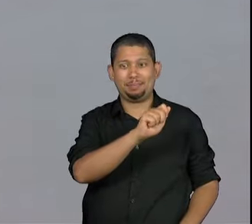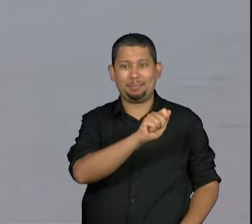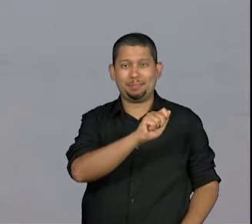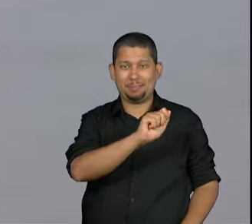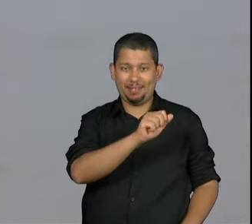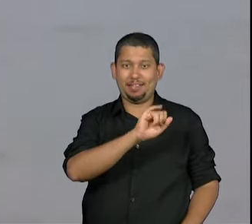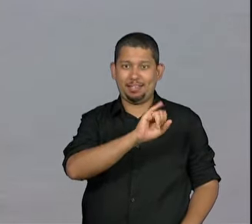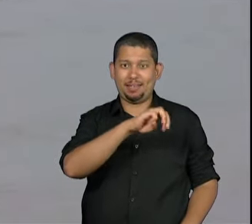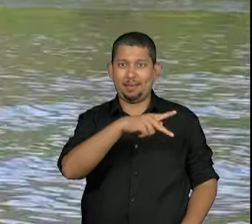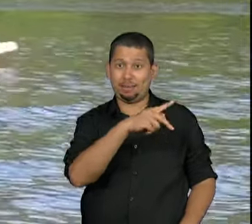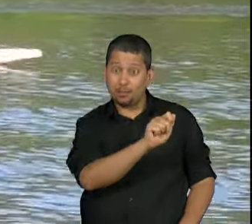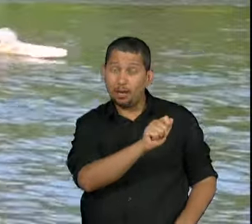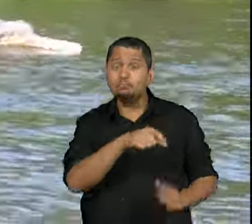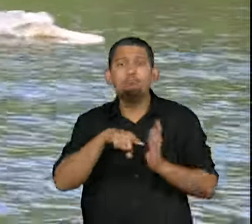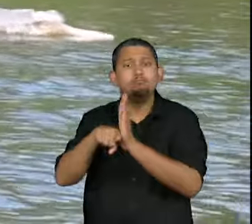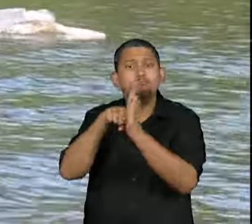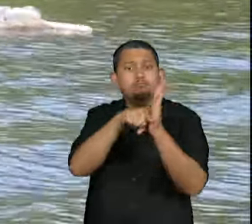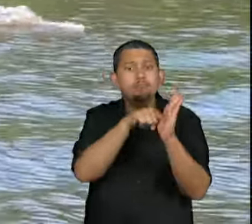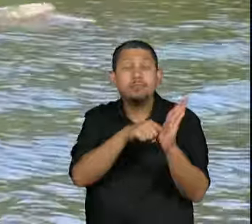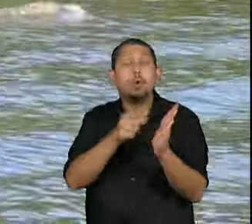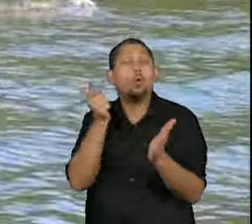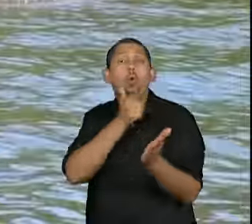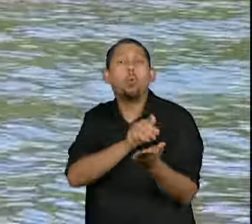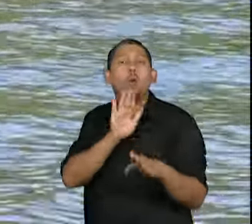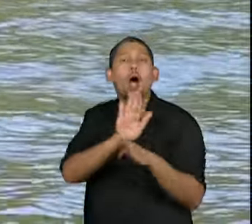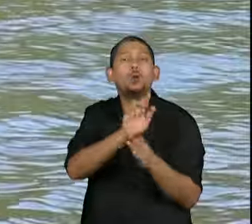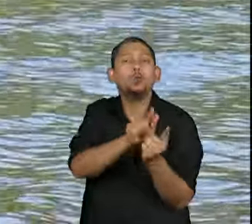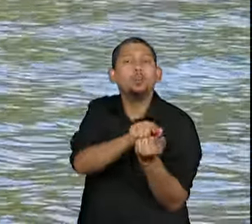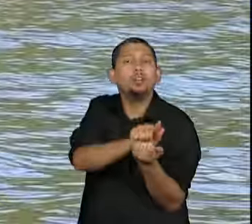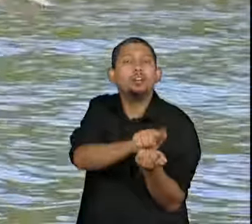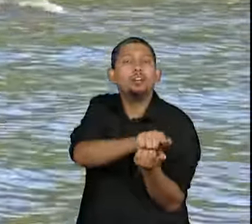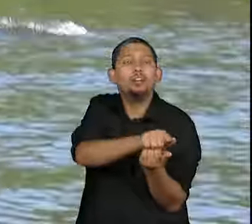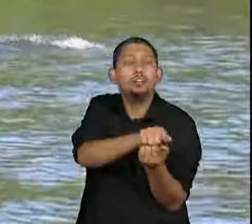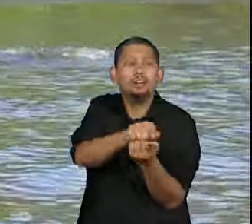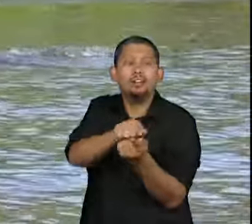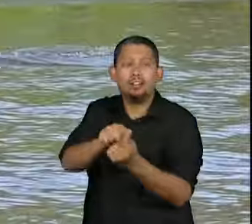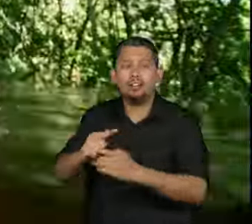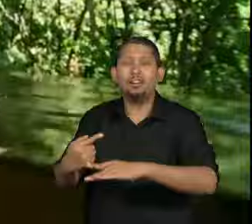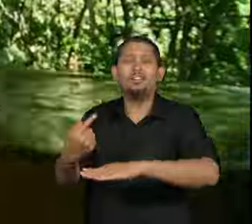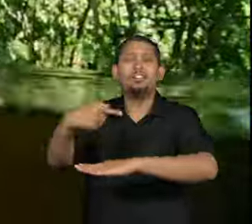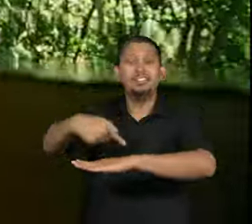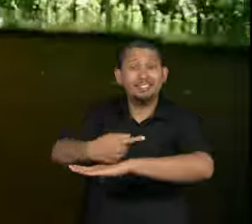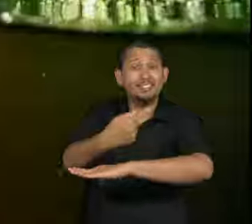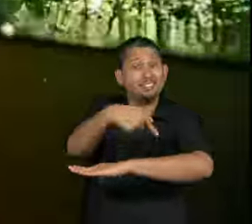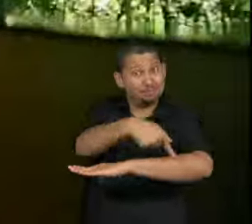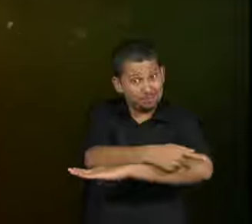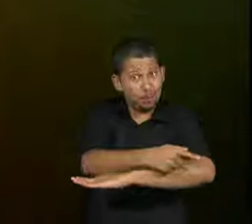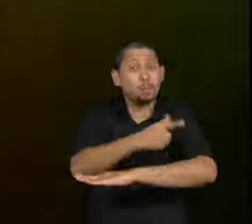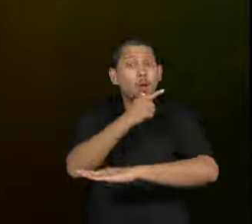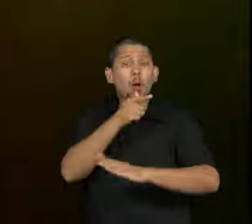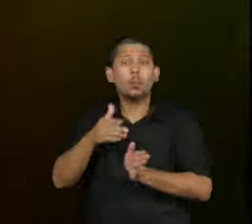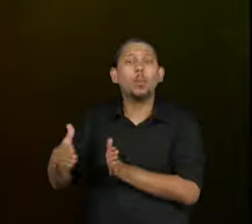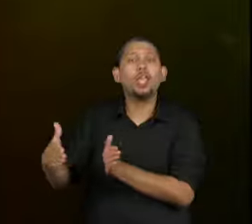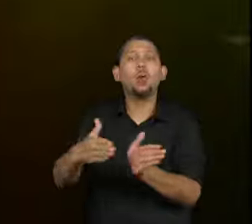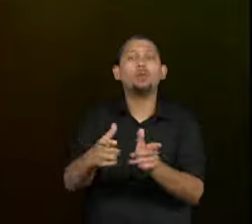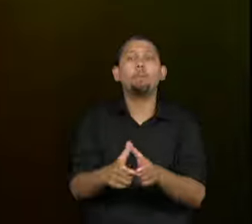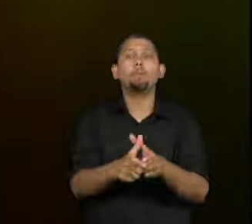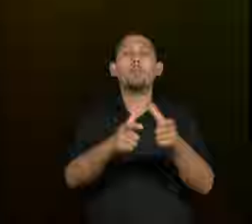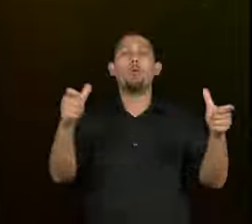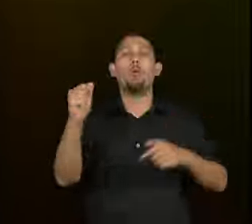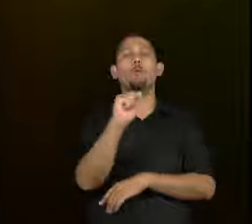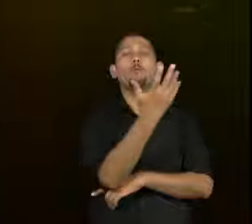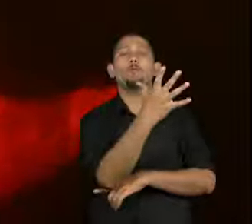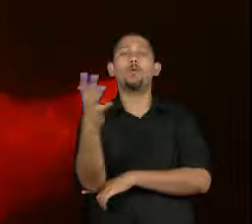expedição científica para a conservação dos botos ameaçados que vivem nos rios da maior floresta tropical